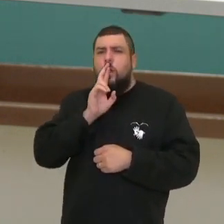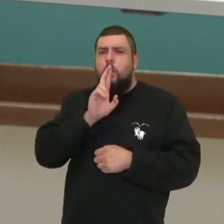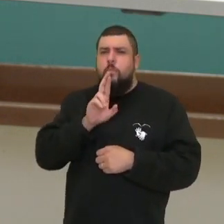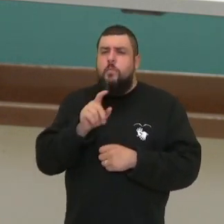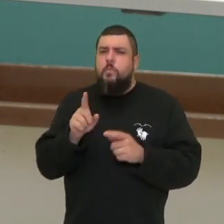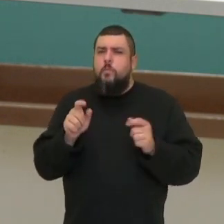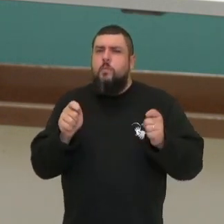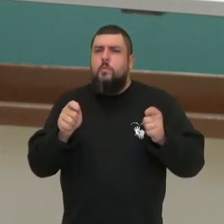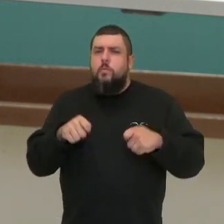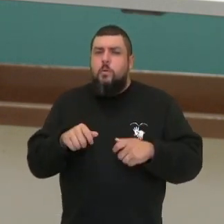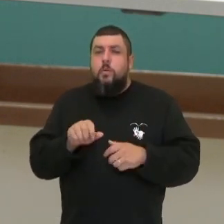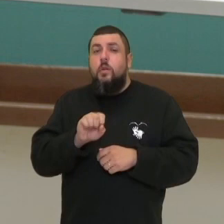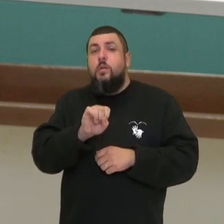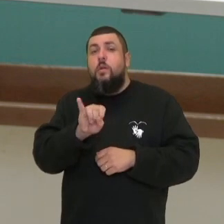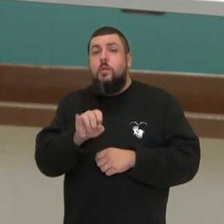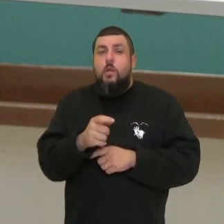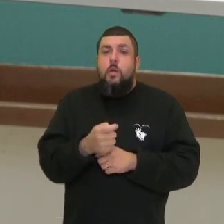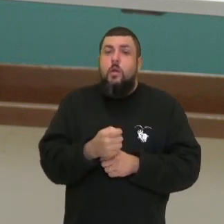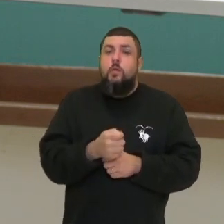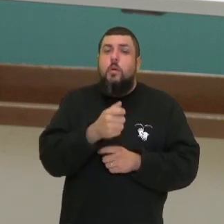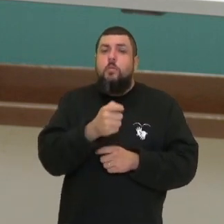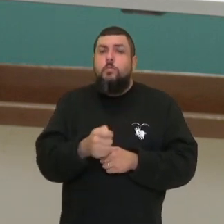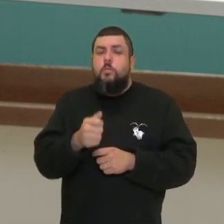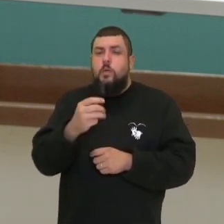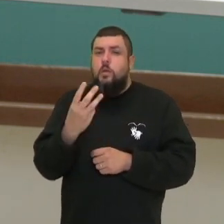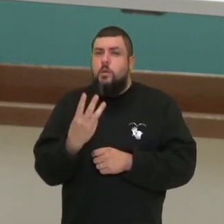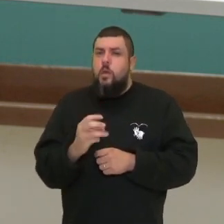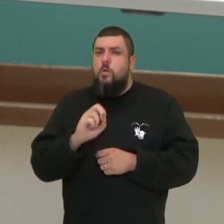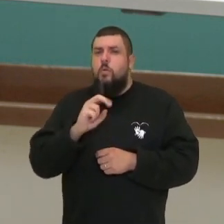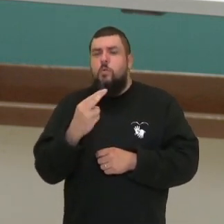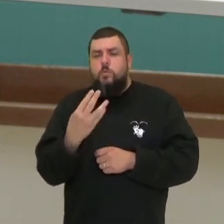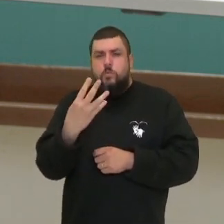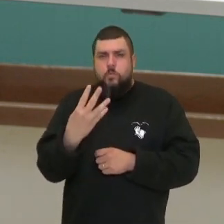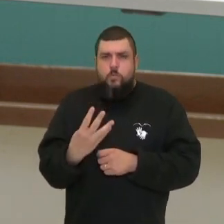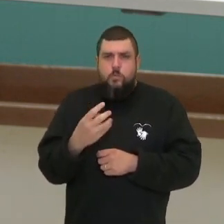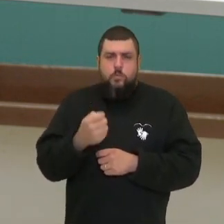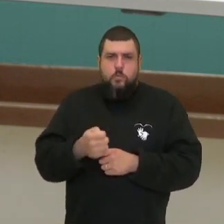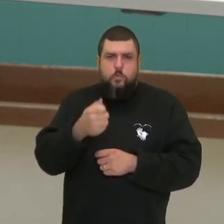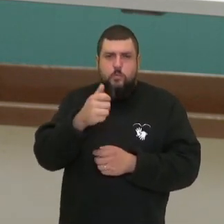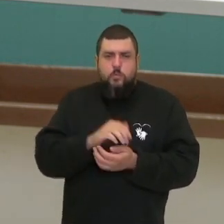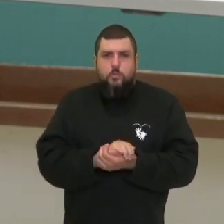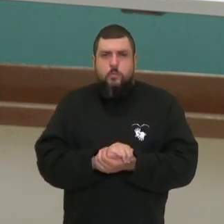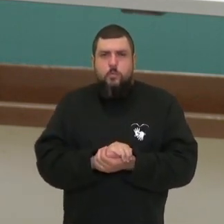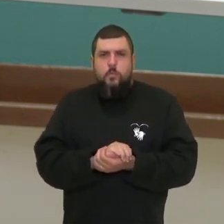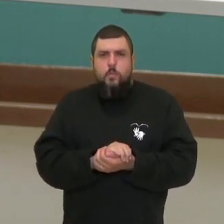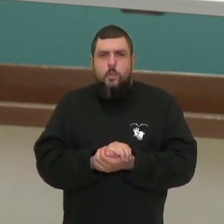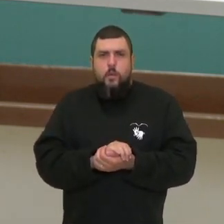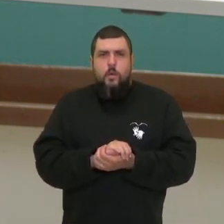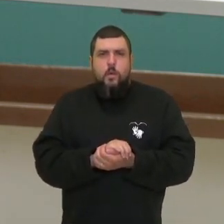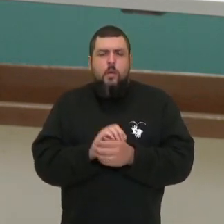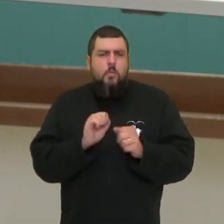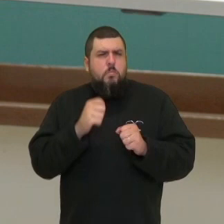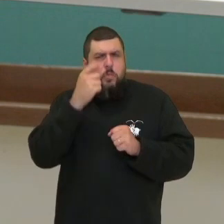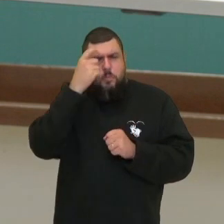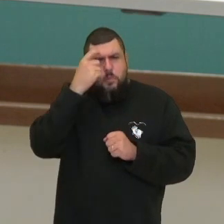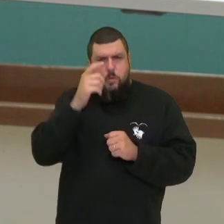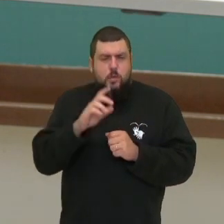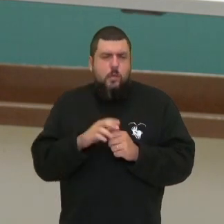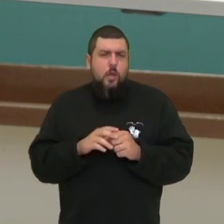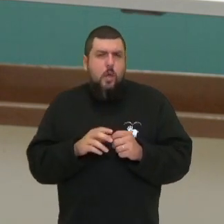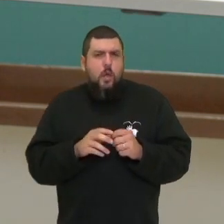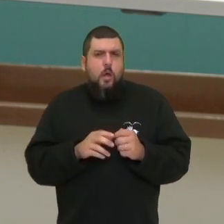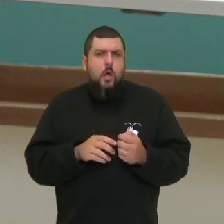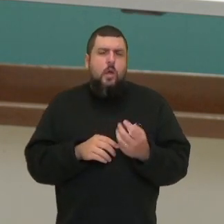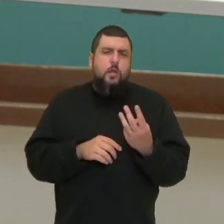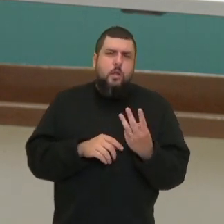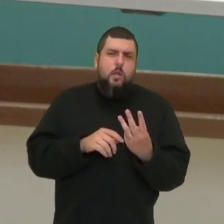eu lançar 3 moedas ou 4 moedas? Podem pensar assim, ah, professora, com 3 seria, uma das possibilidades seria